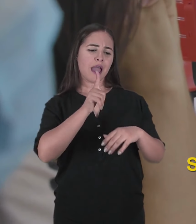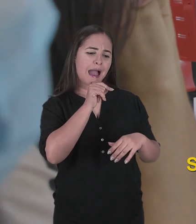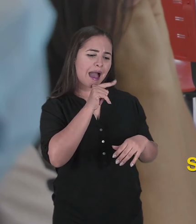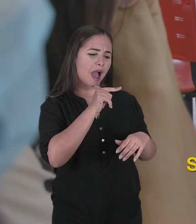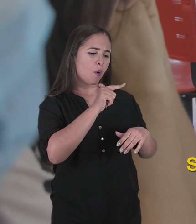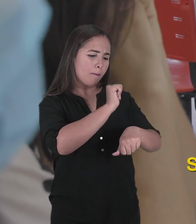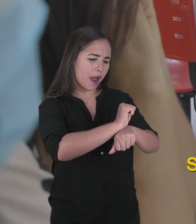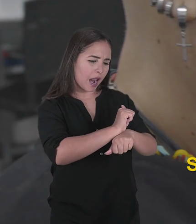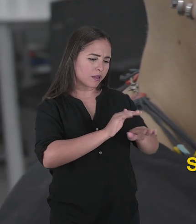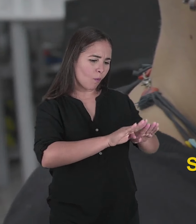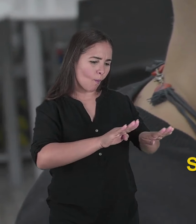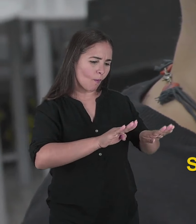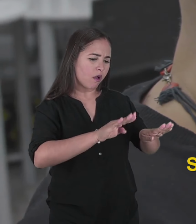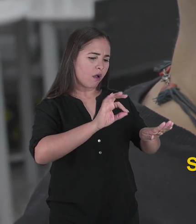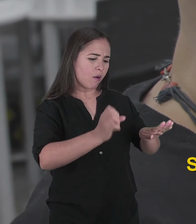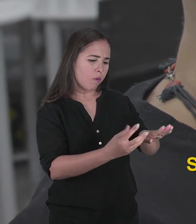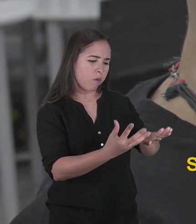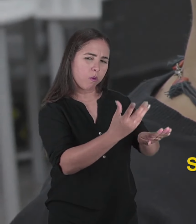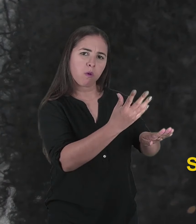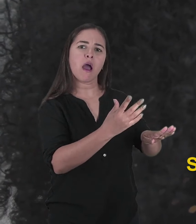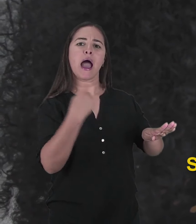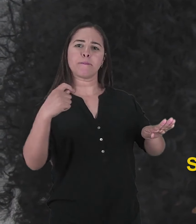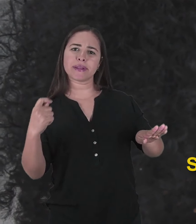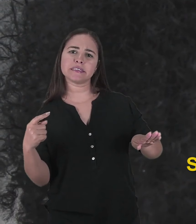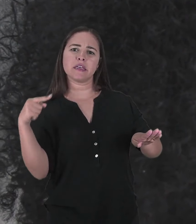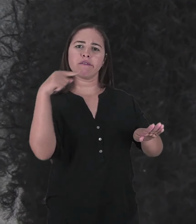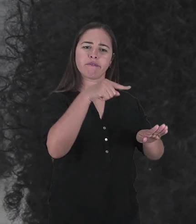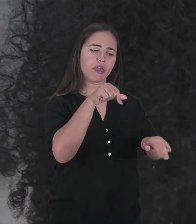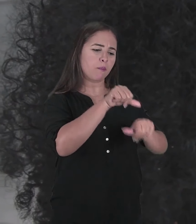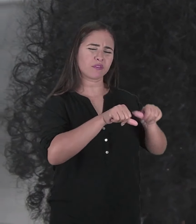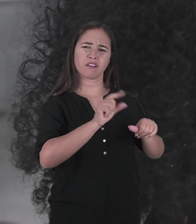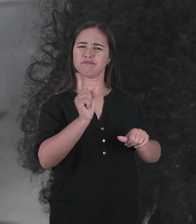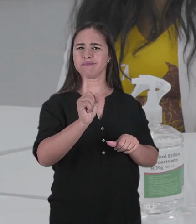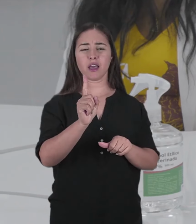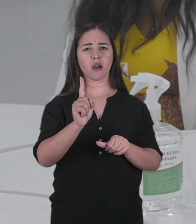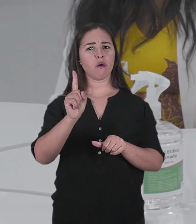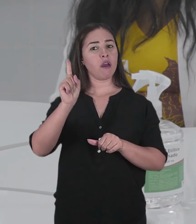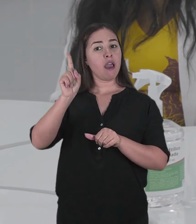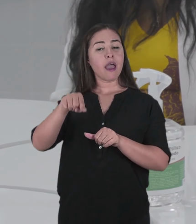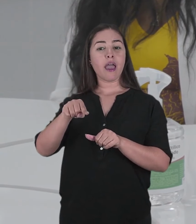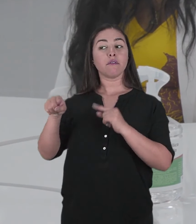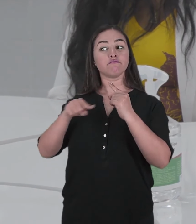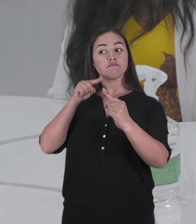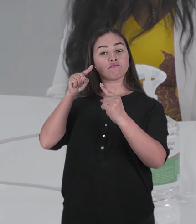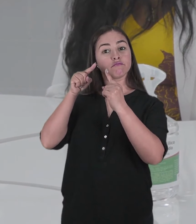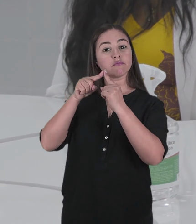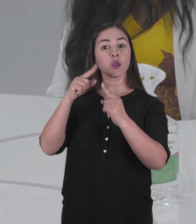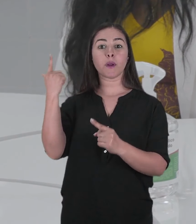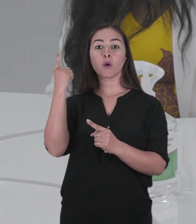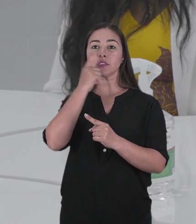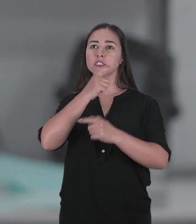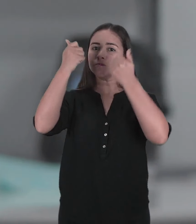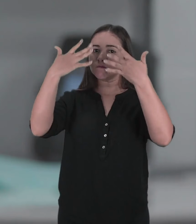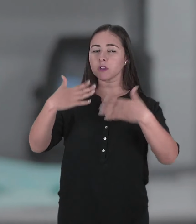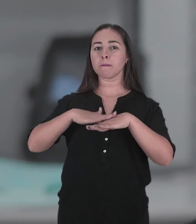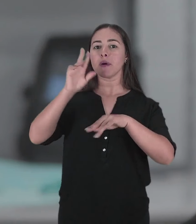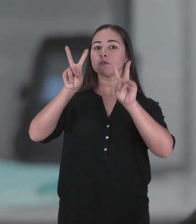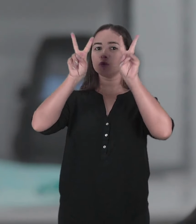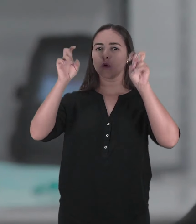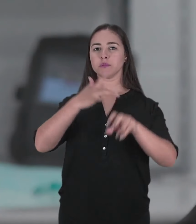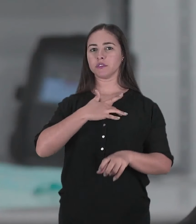na água parada e que a gente tem que ir lá X vezes por ano e mudar. Isso, na verdade, é um pretexto para a gente entender um pouco mais de saúde,